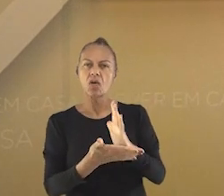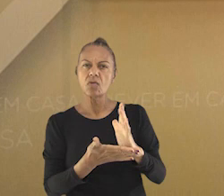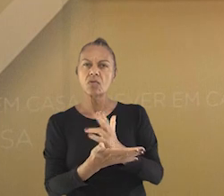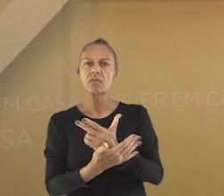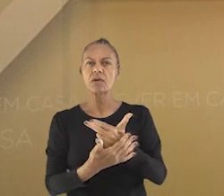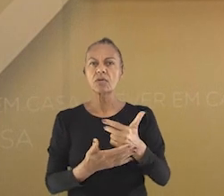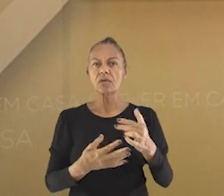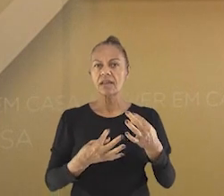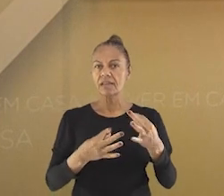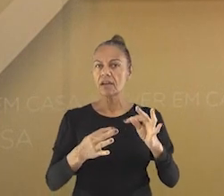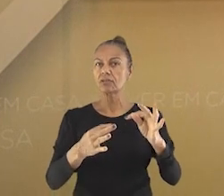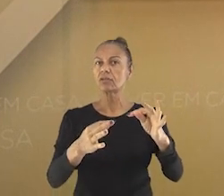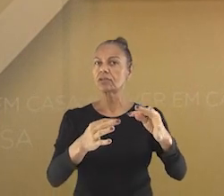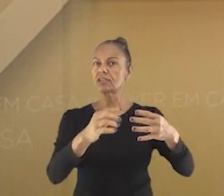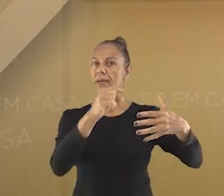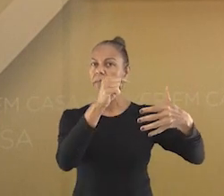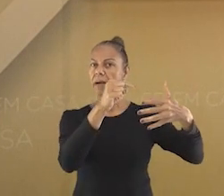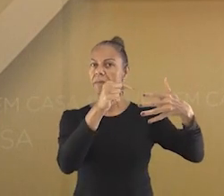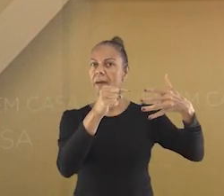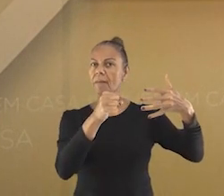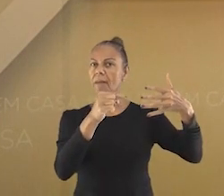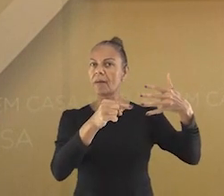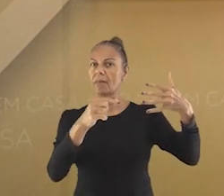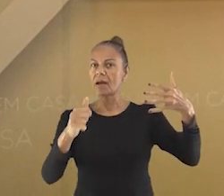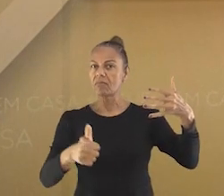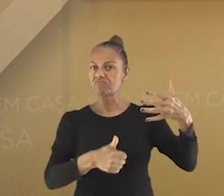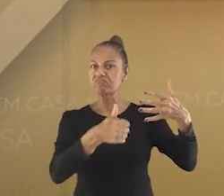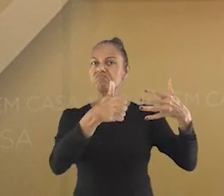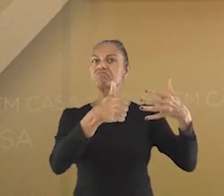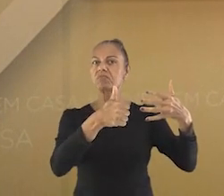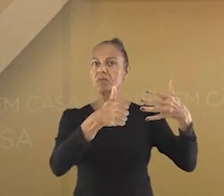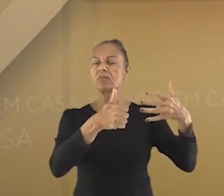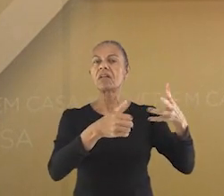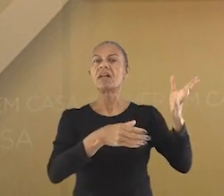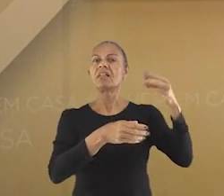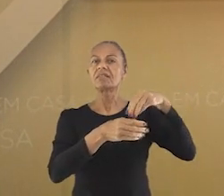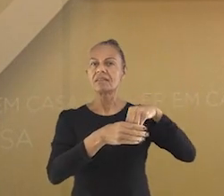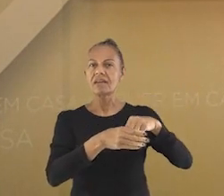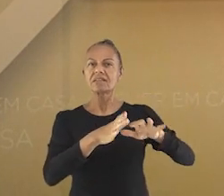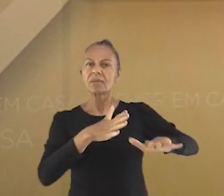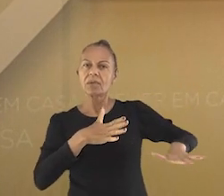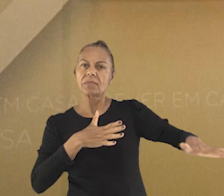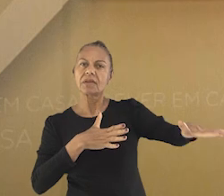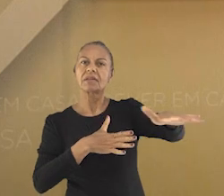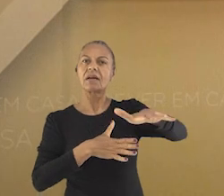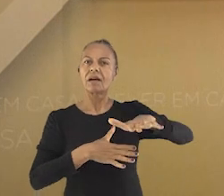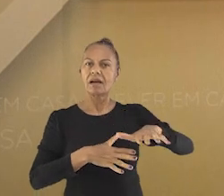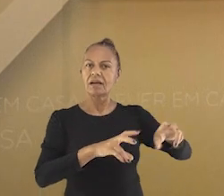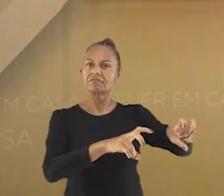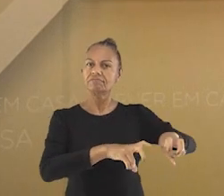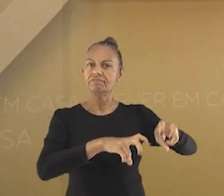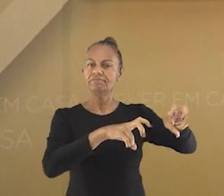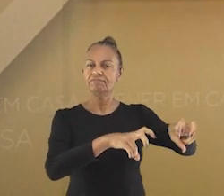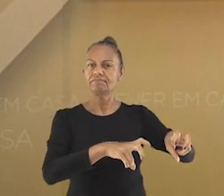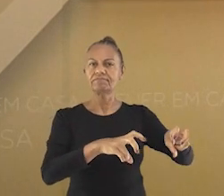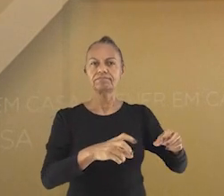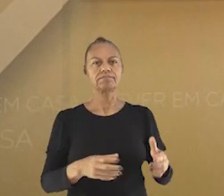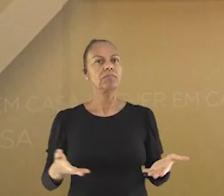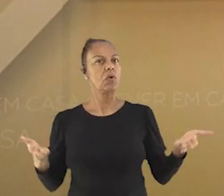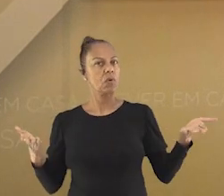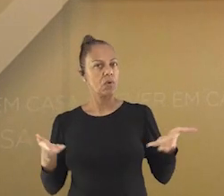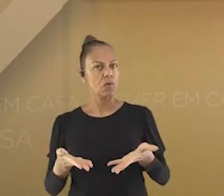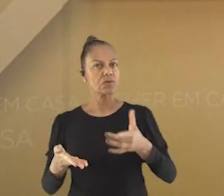dos benefícios que a tecnologia proporciona à propriedade e ao produtor rural. Hoje já